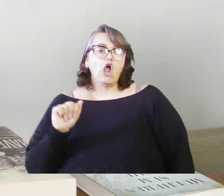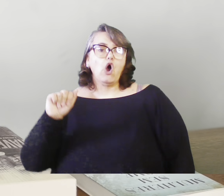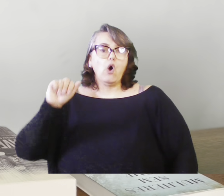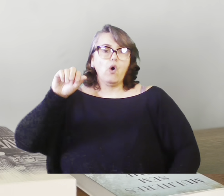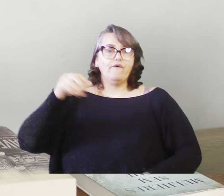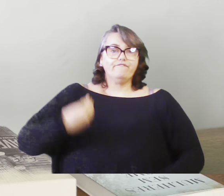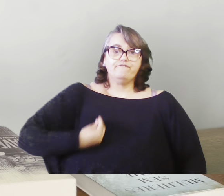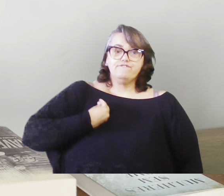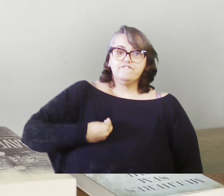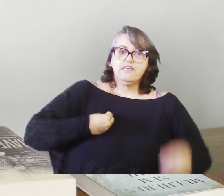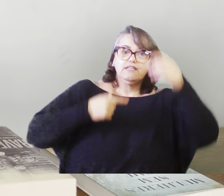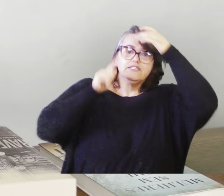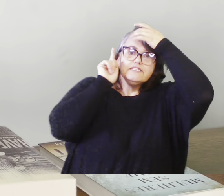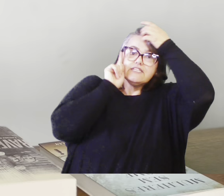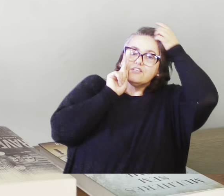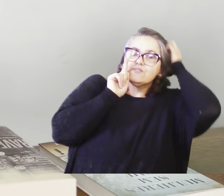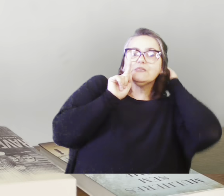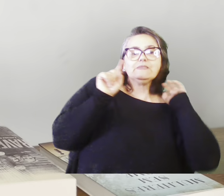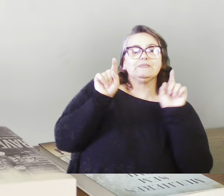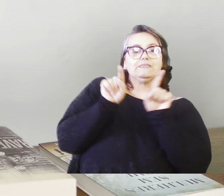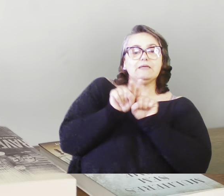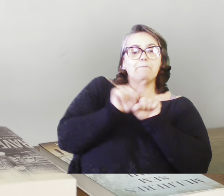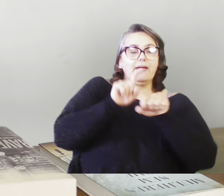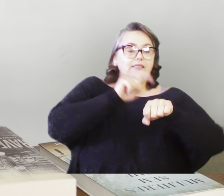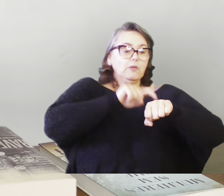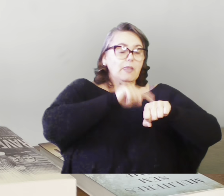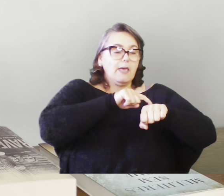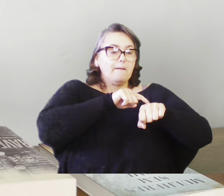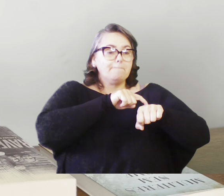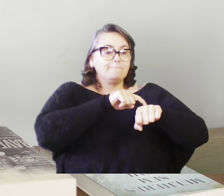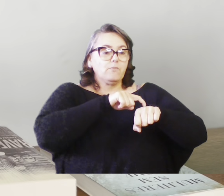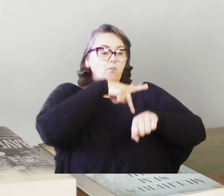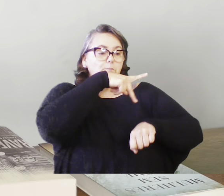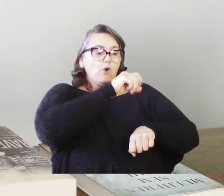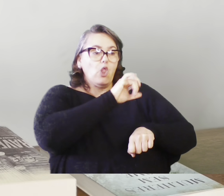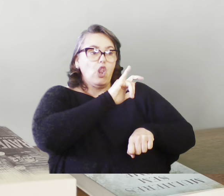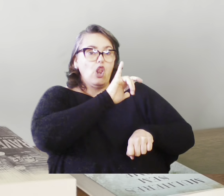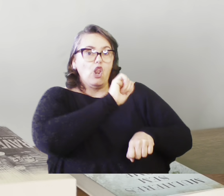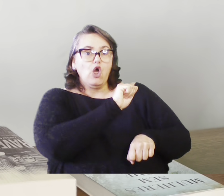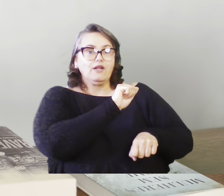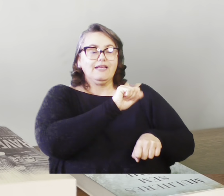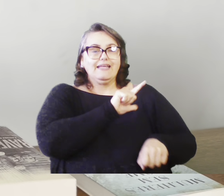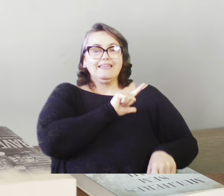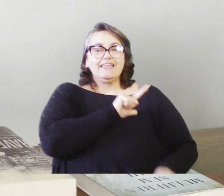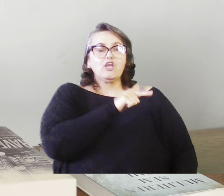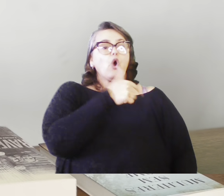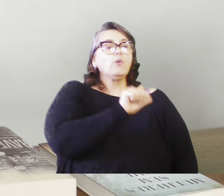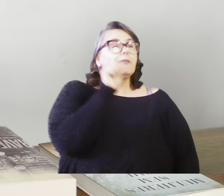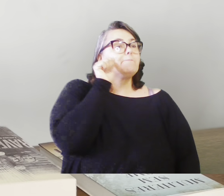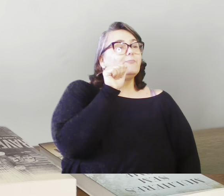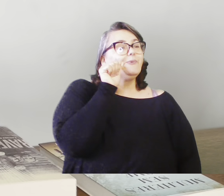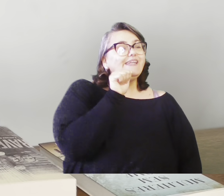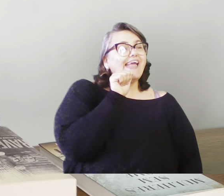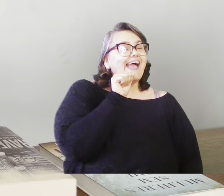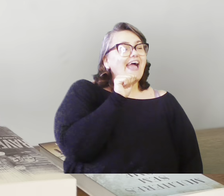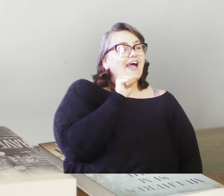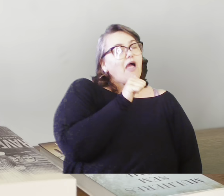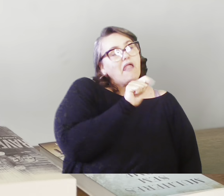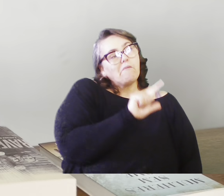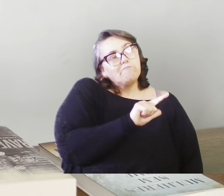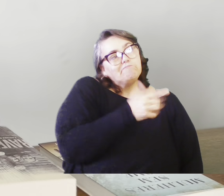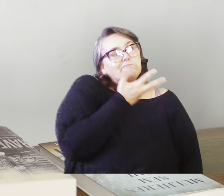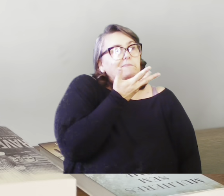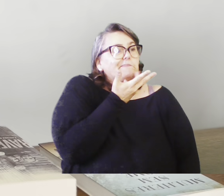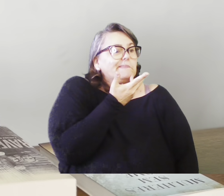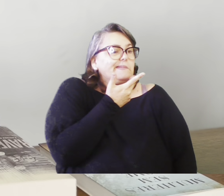de Caroline nos Estados Unidos, ao mesmo tempo em que na Polônia você tem Kasia Kuzmerik, que